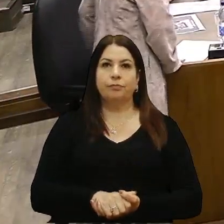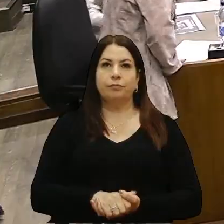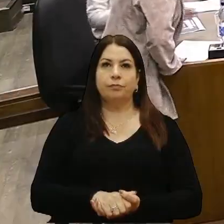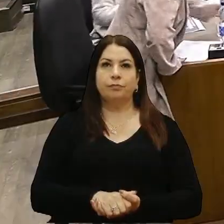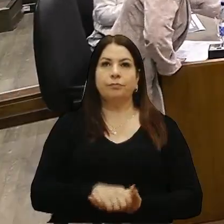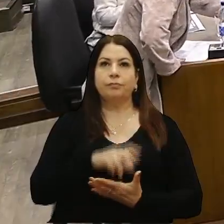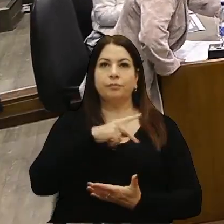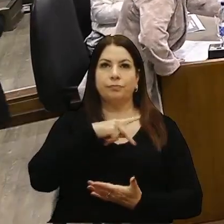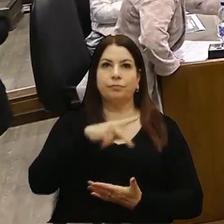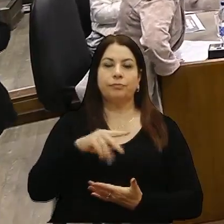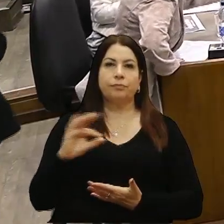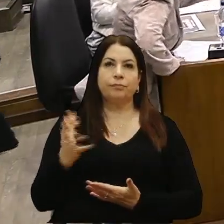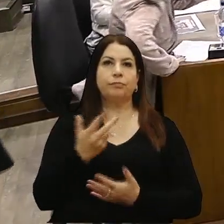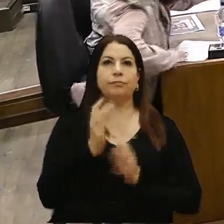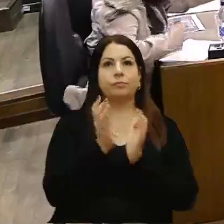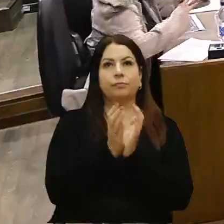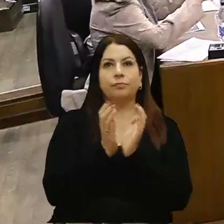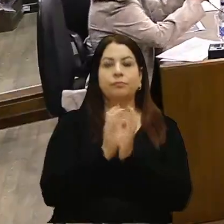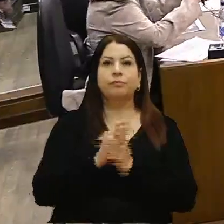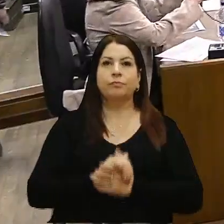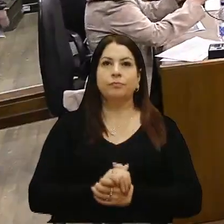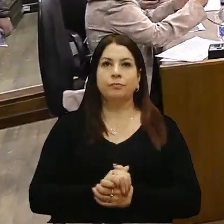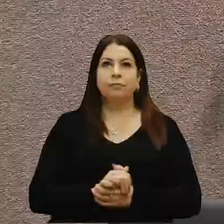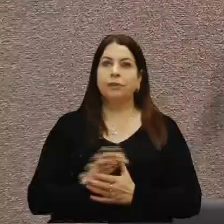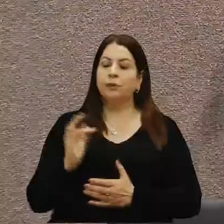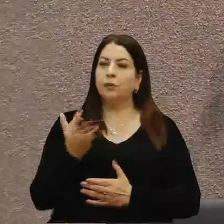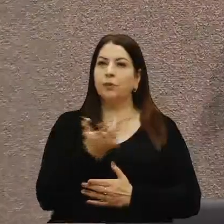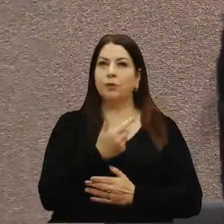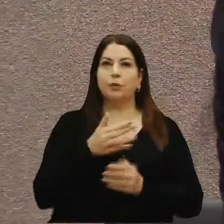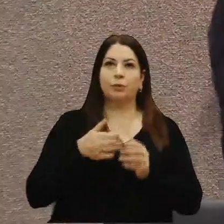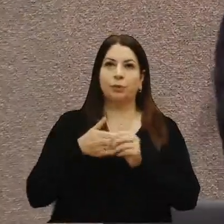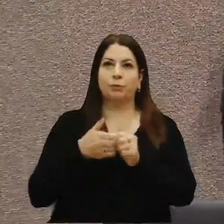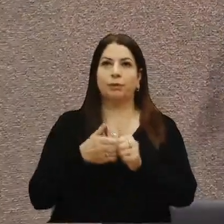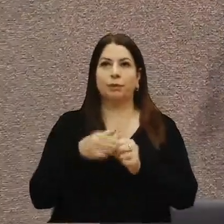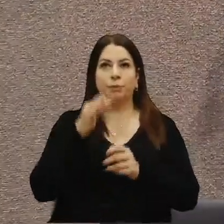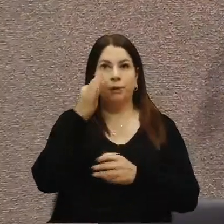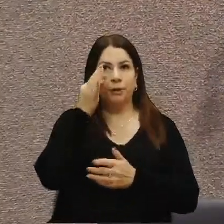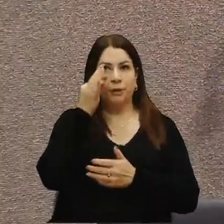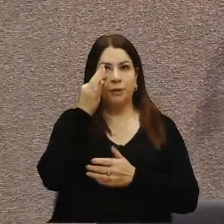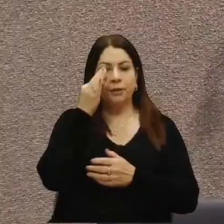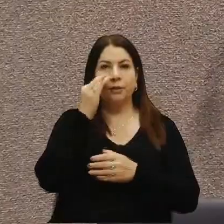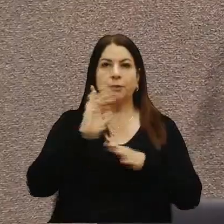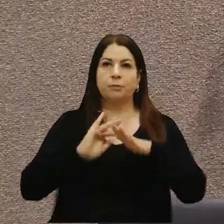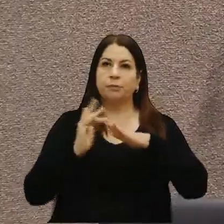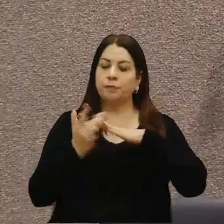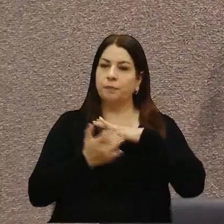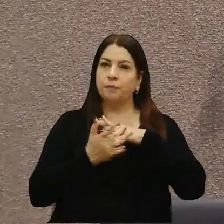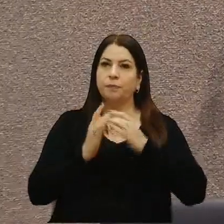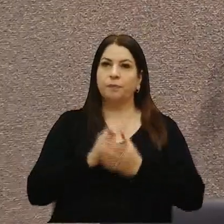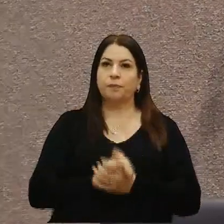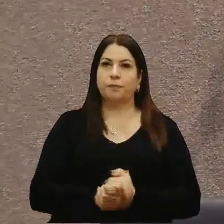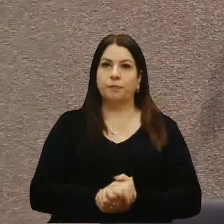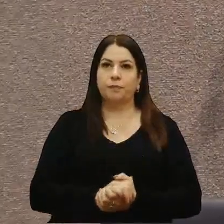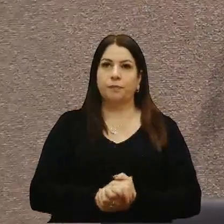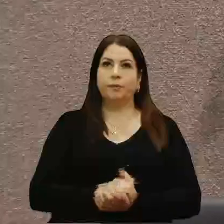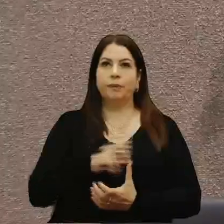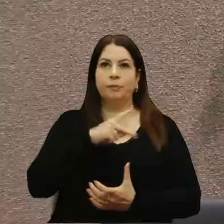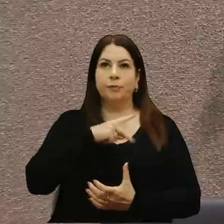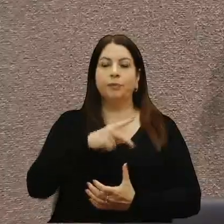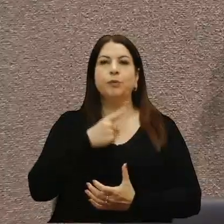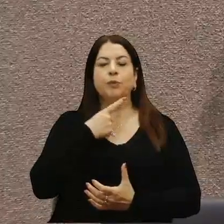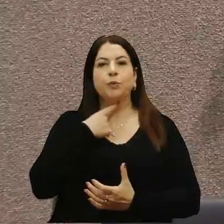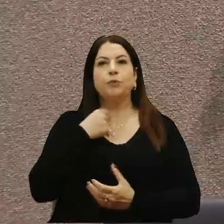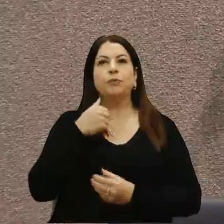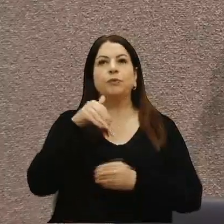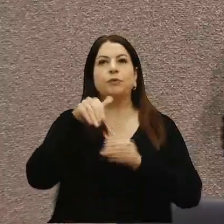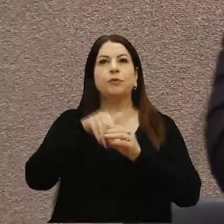Senhor presidente, nobres colegas, a todos que nos acompanham aqui presencialmente e pelas redes sociais. Presidente, eu gostaria de fazer um